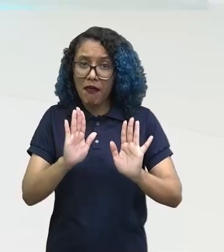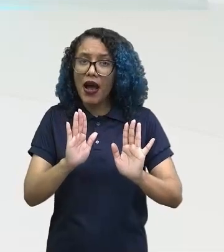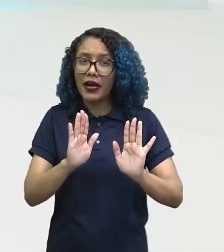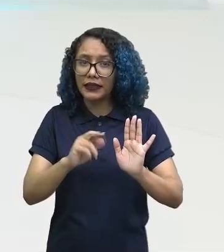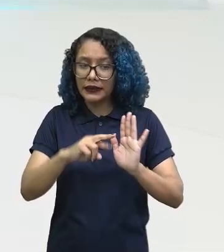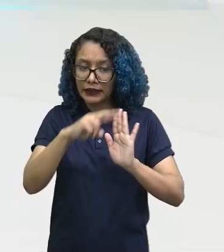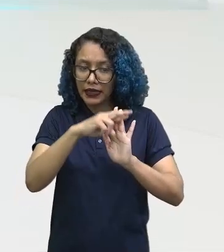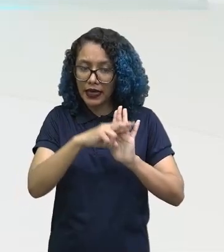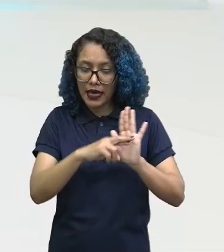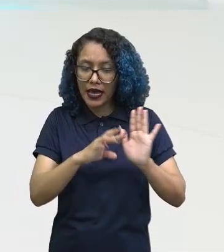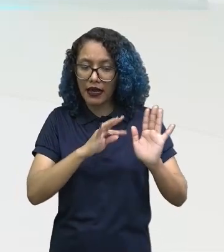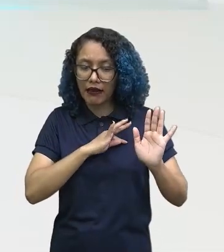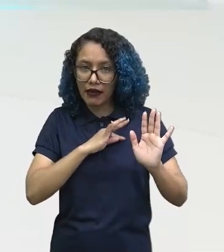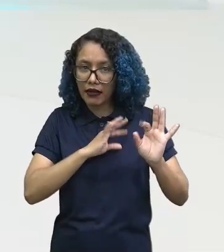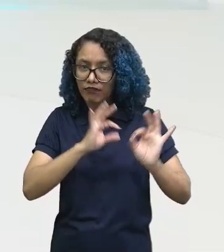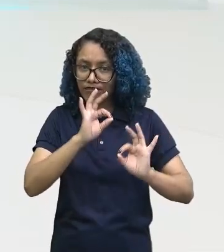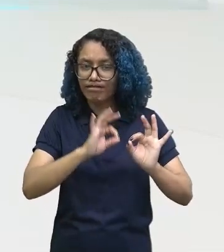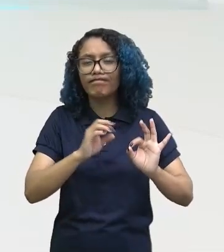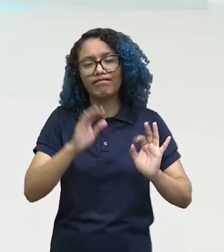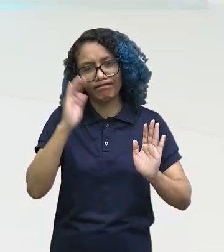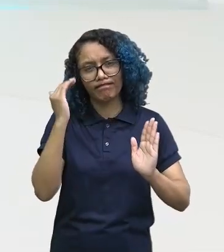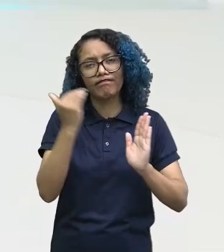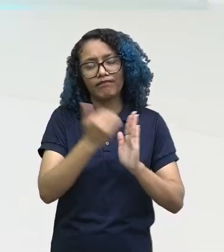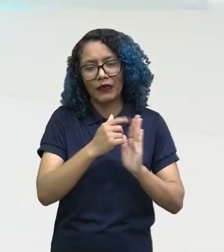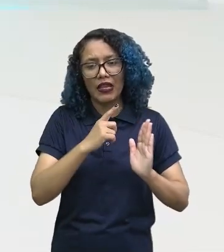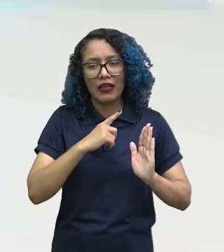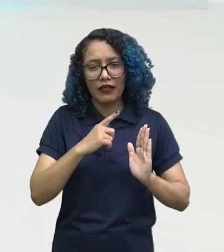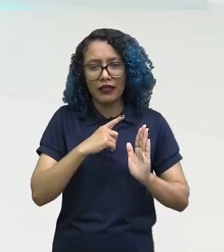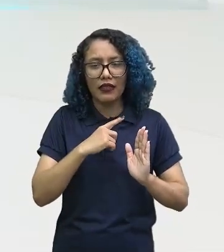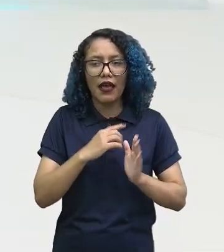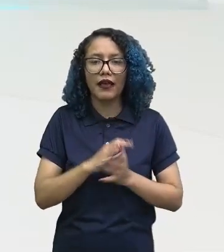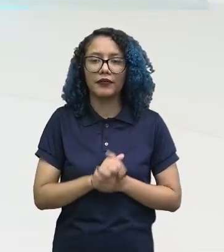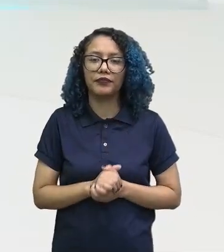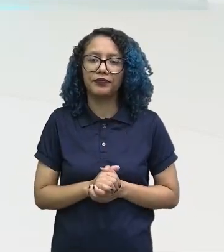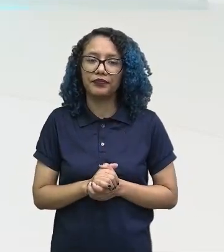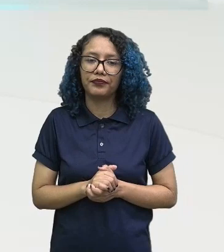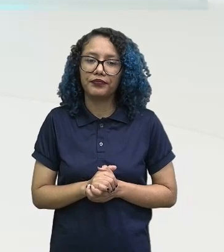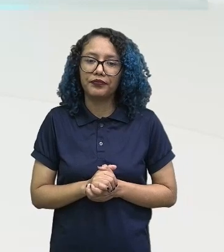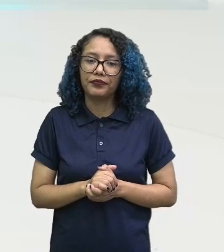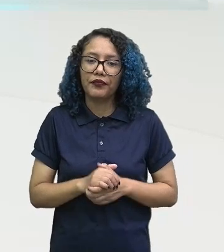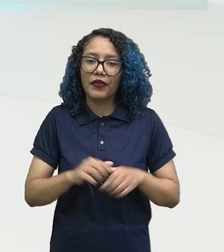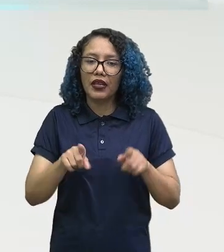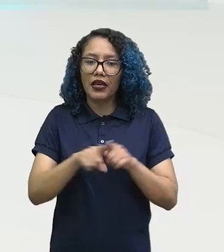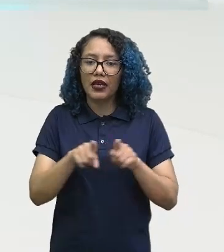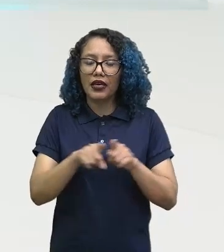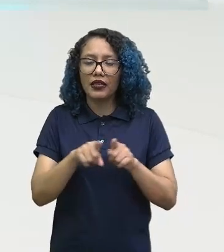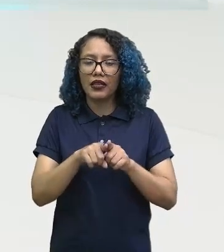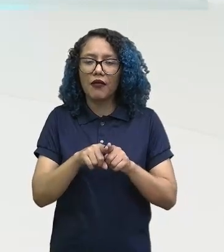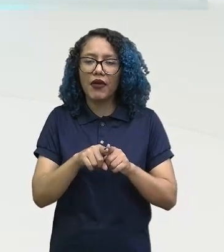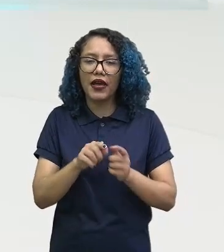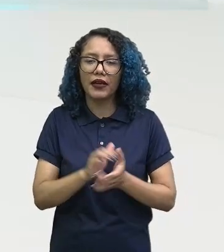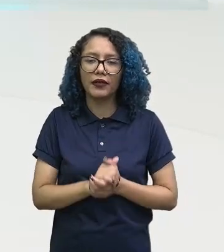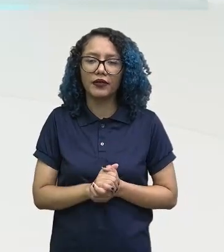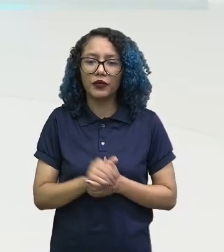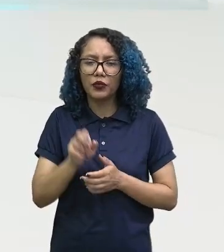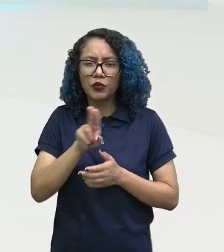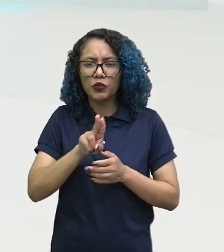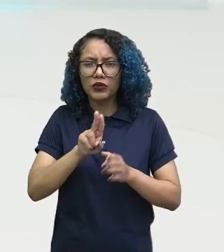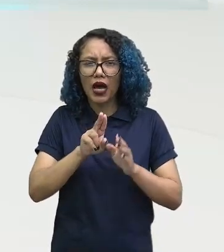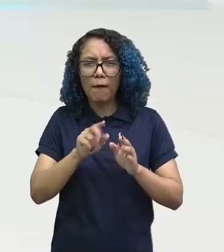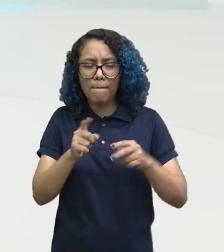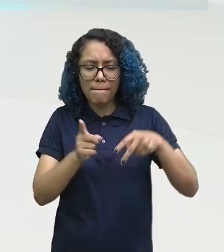técnica organizada. Recusa o apoio nas pontas dos pés e coloca o eixo do seu trabalho no tronco,